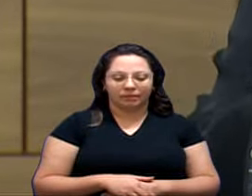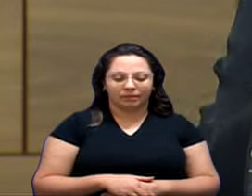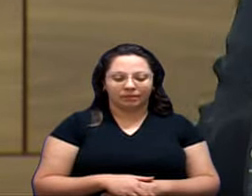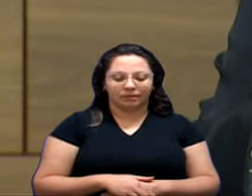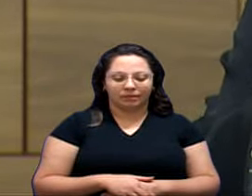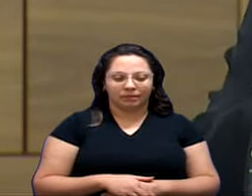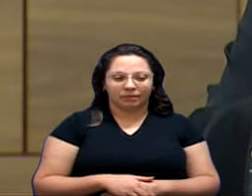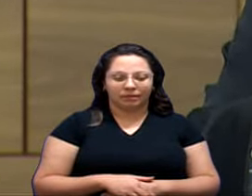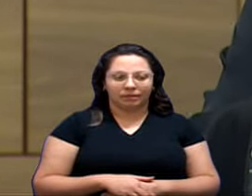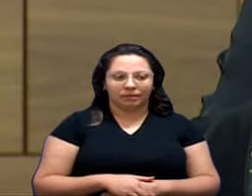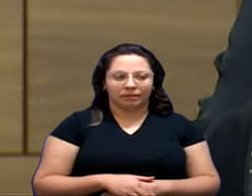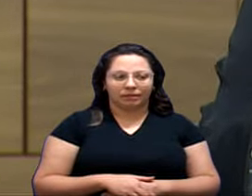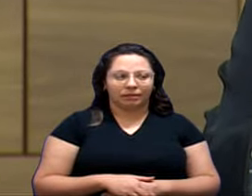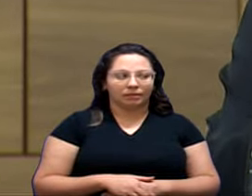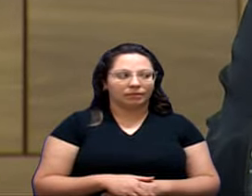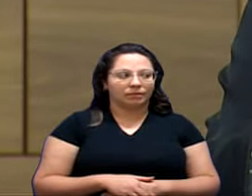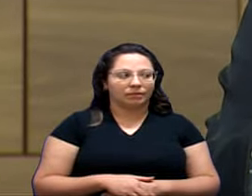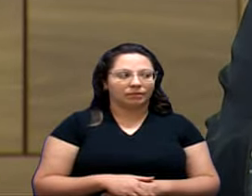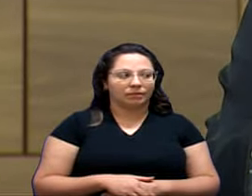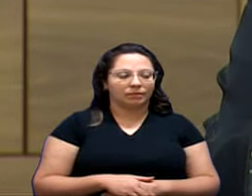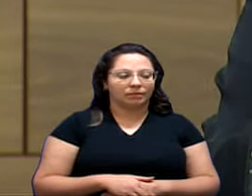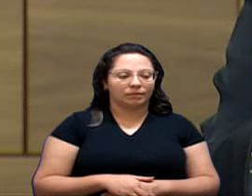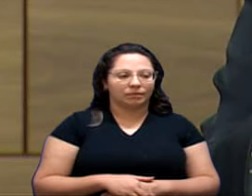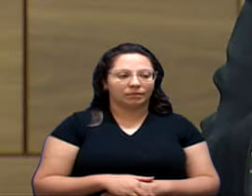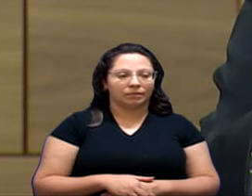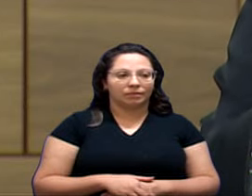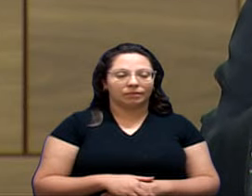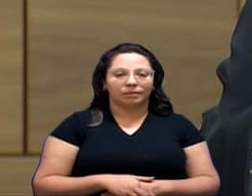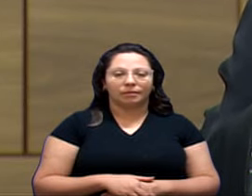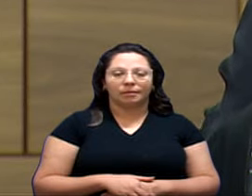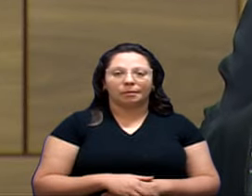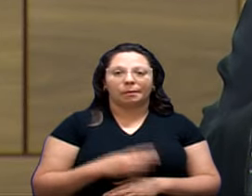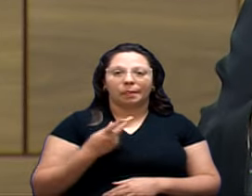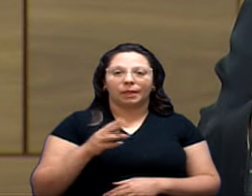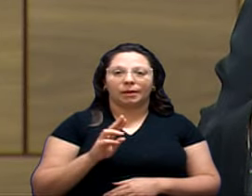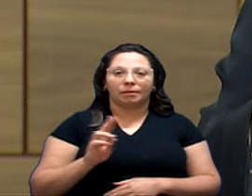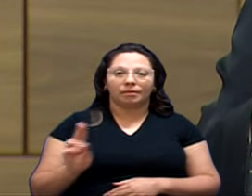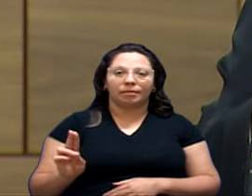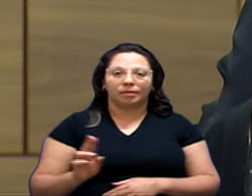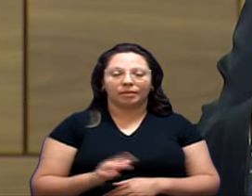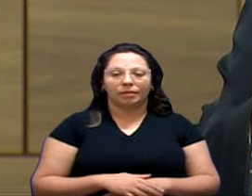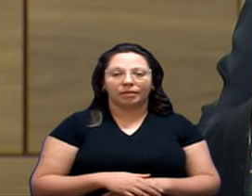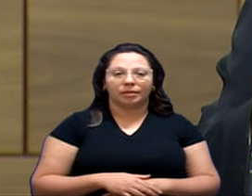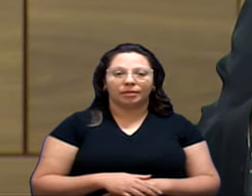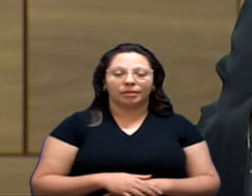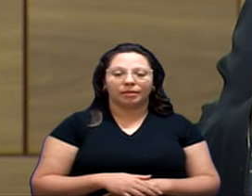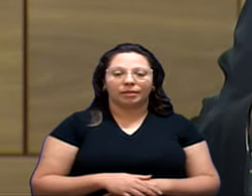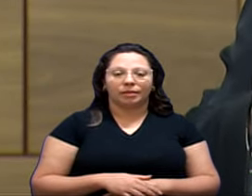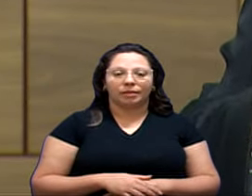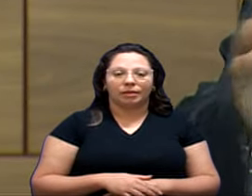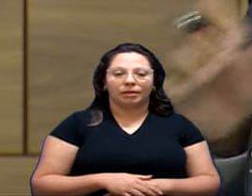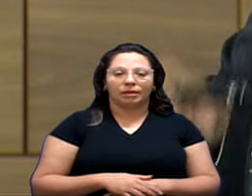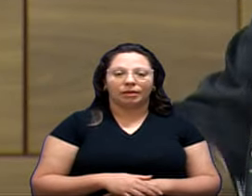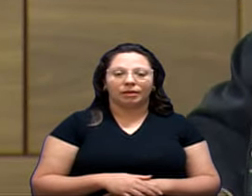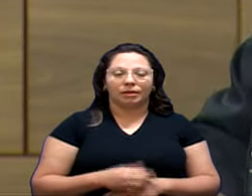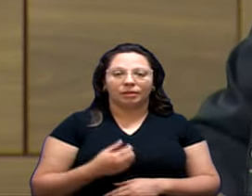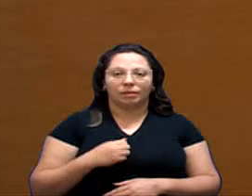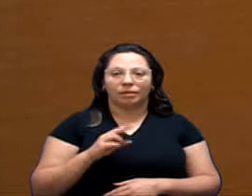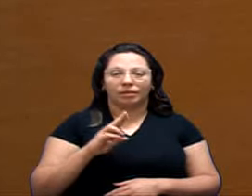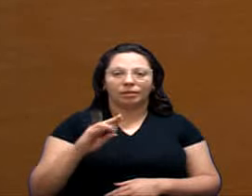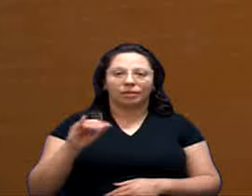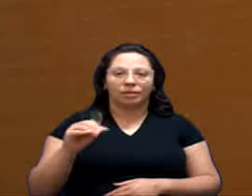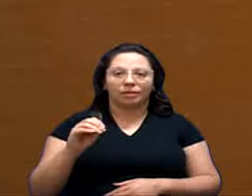tem o senhor pod até nome do senhor com a palavra por favor meu nome é José